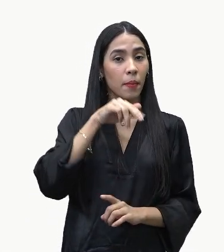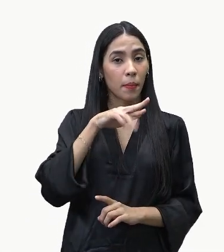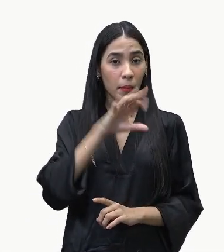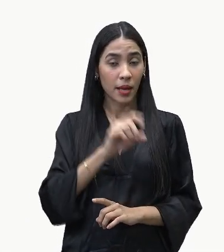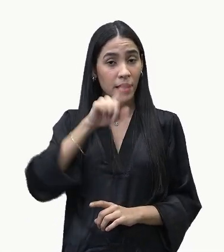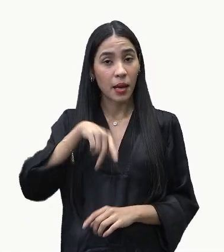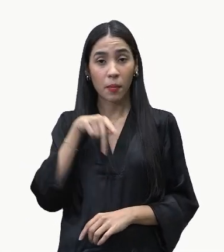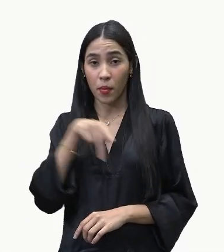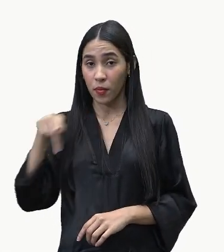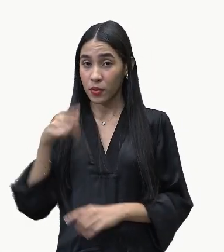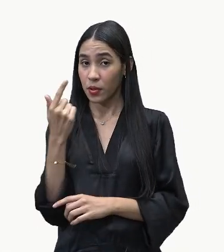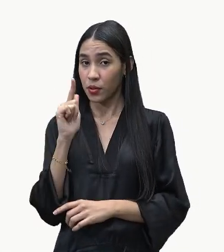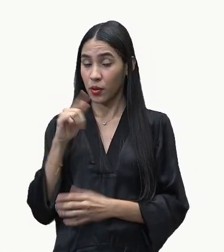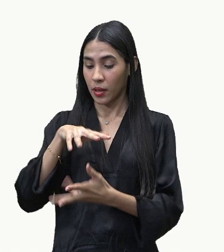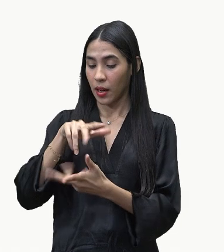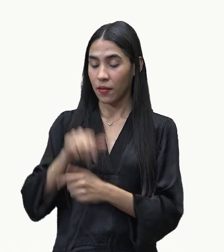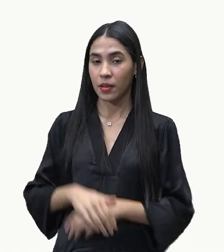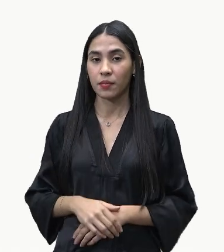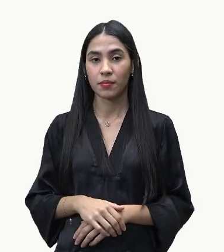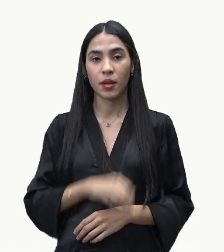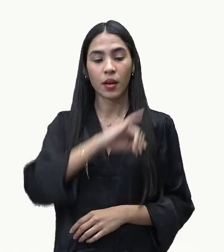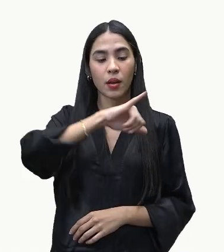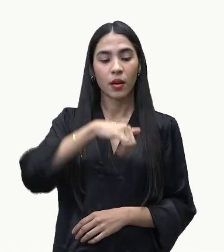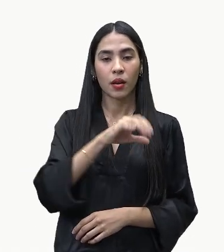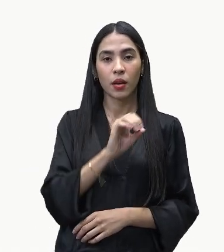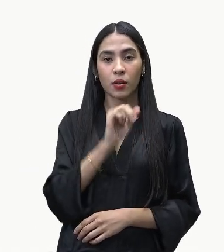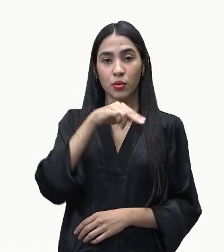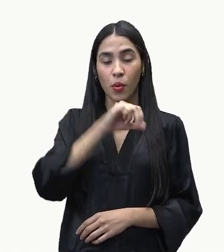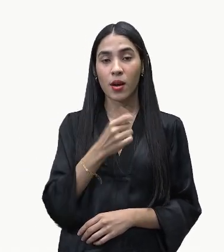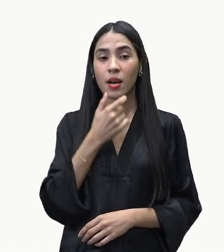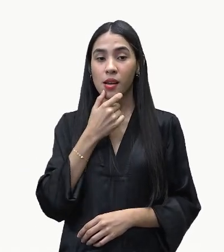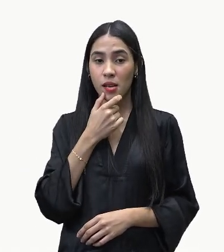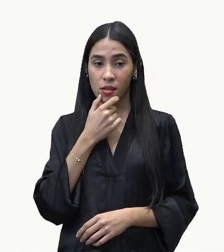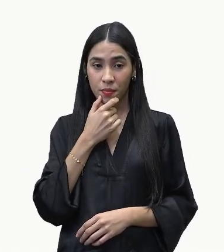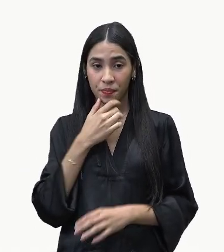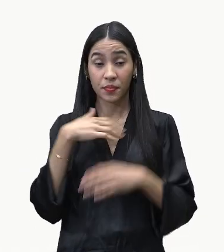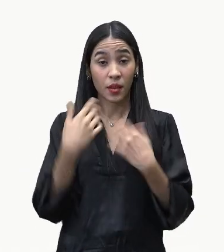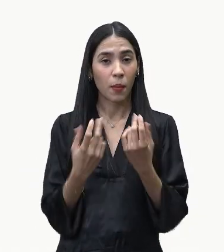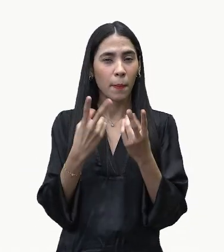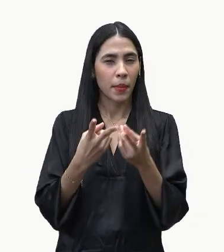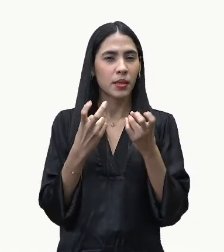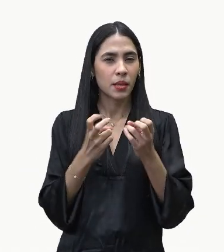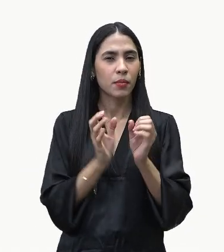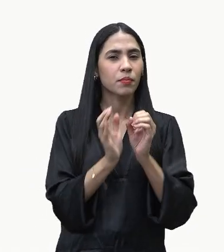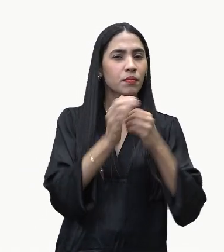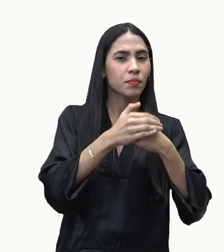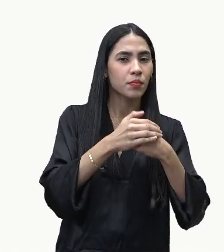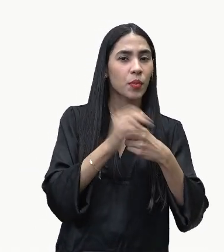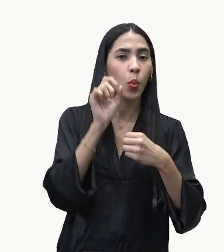geografia, Joana de inglês. Notem aí, que elemento foi omitido?